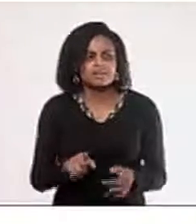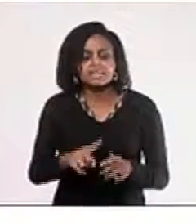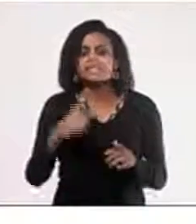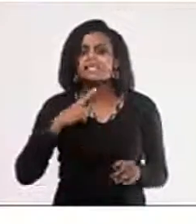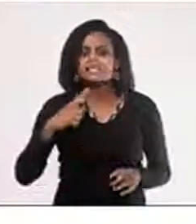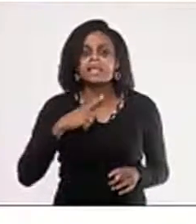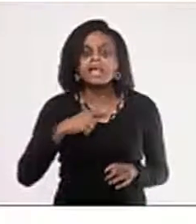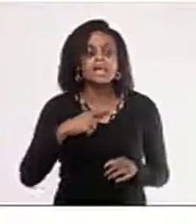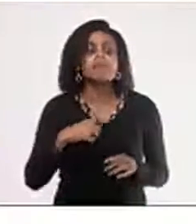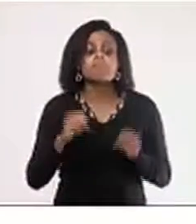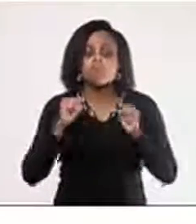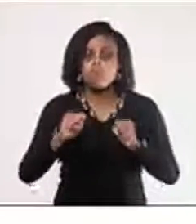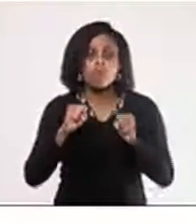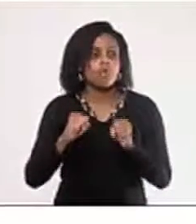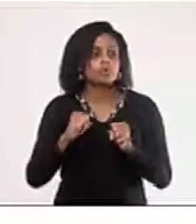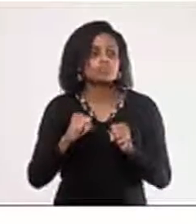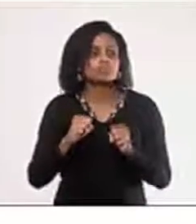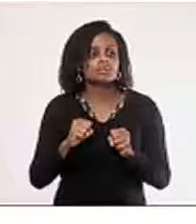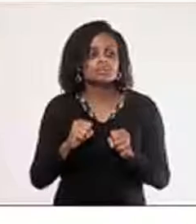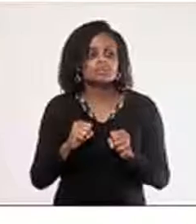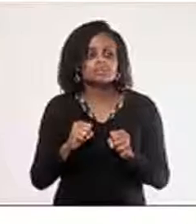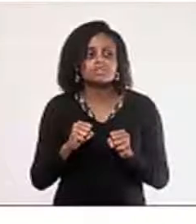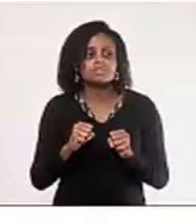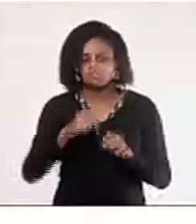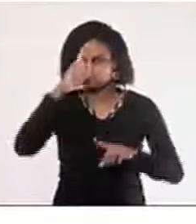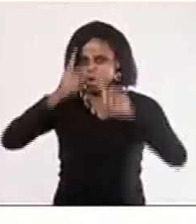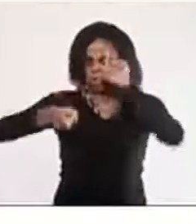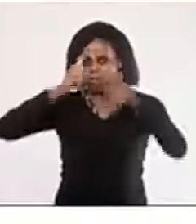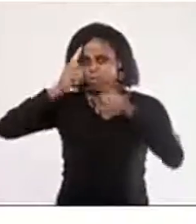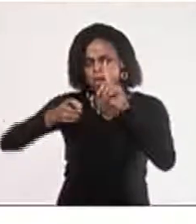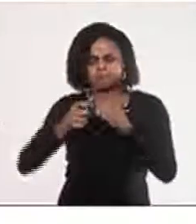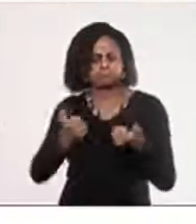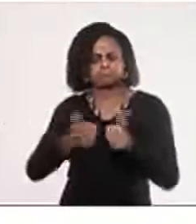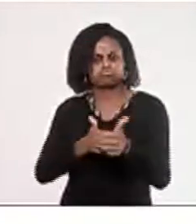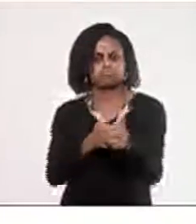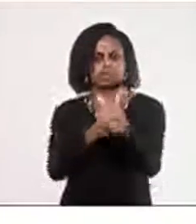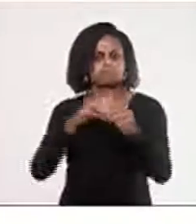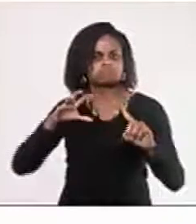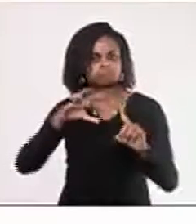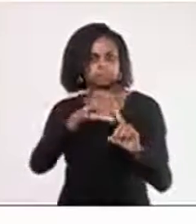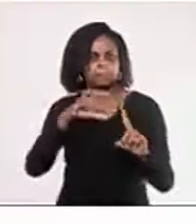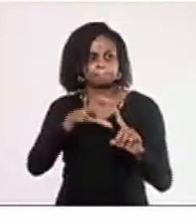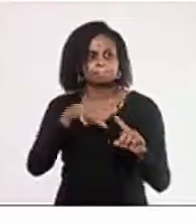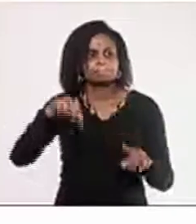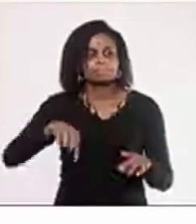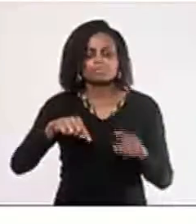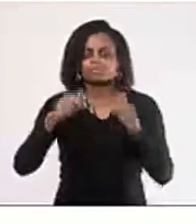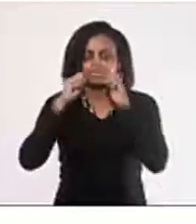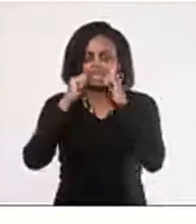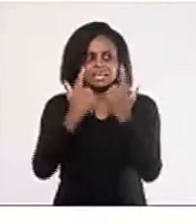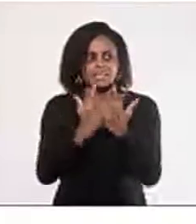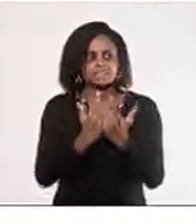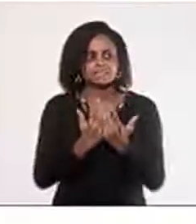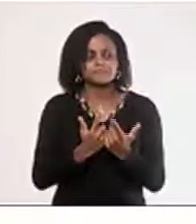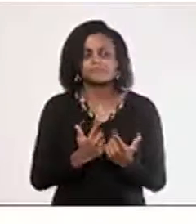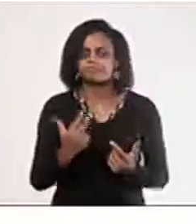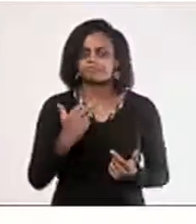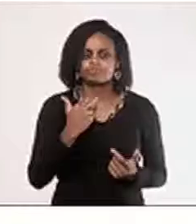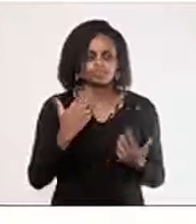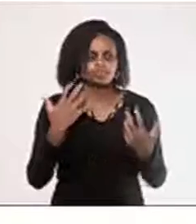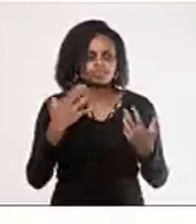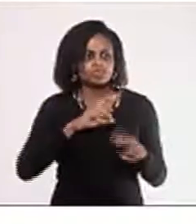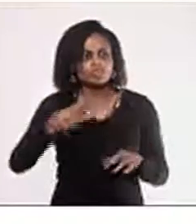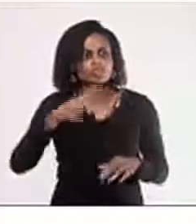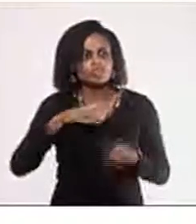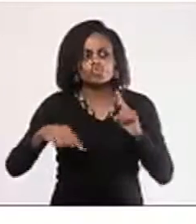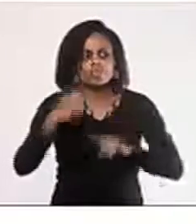a possibilidade do arbítrio e da perseguição. E essa casa parlamentar não é isso.